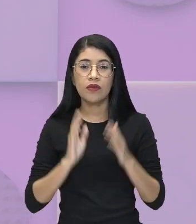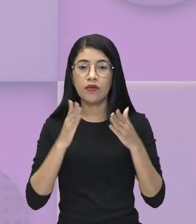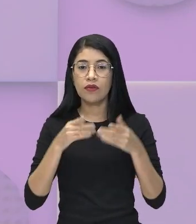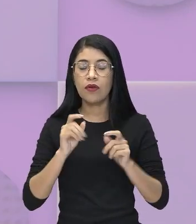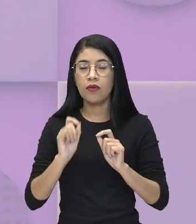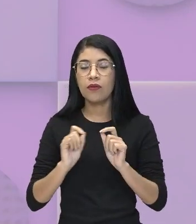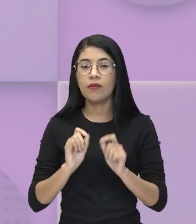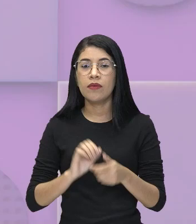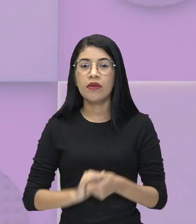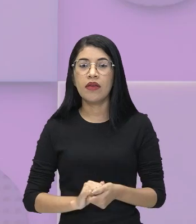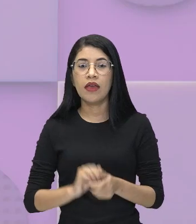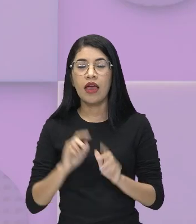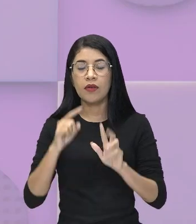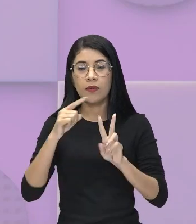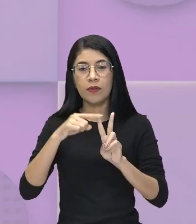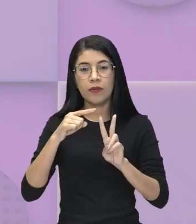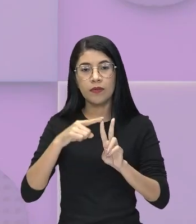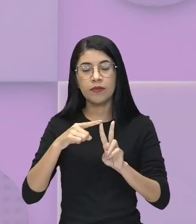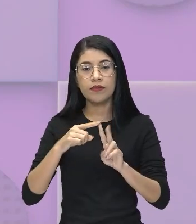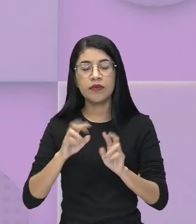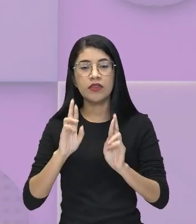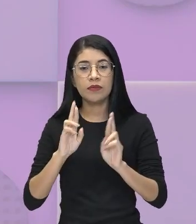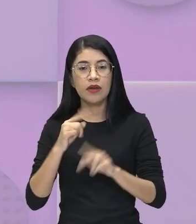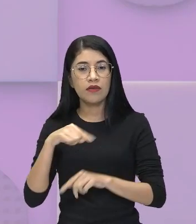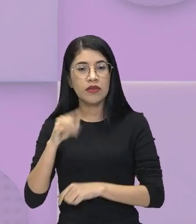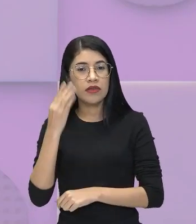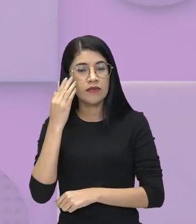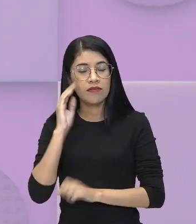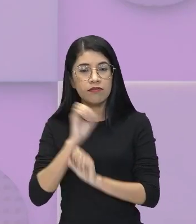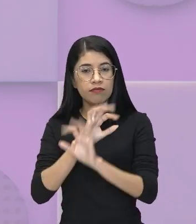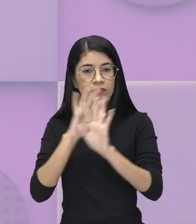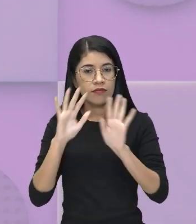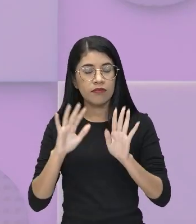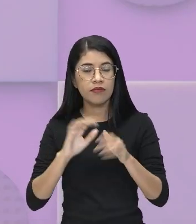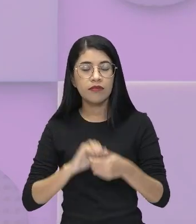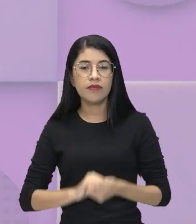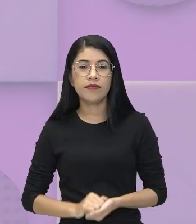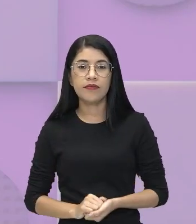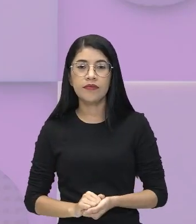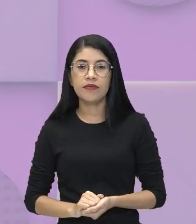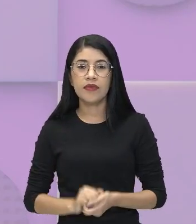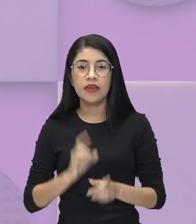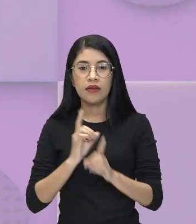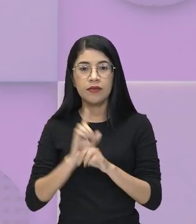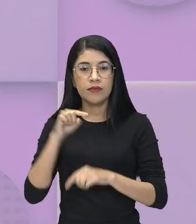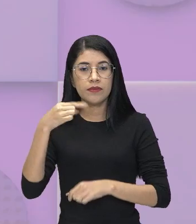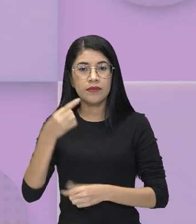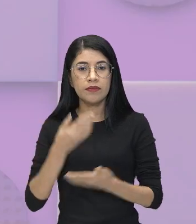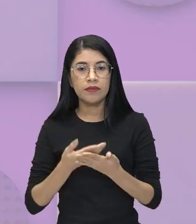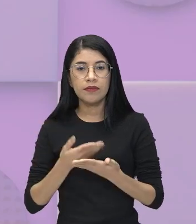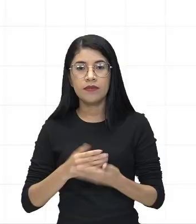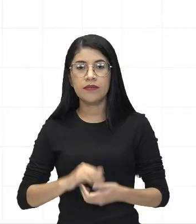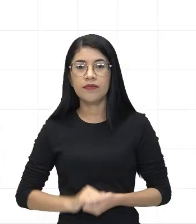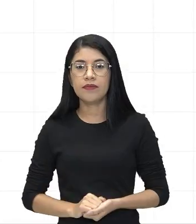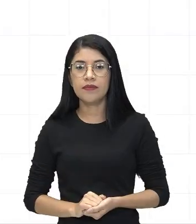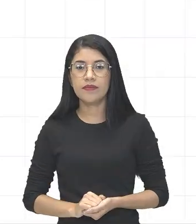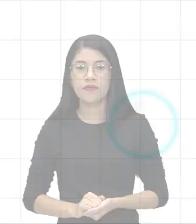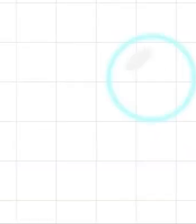especificamente trabalhando com os radicais. Espero que tenha sido claro para vocês. E até o nosso próximo encontro.